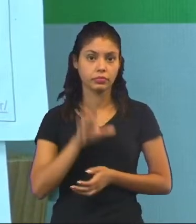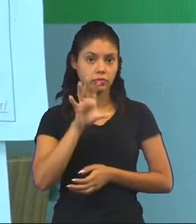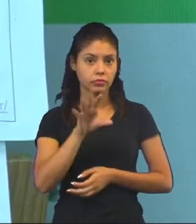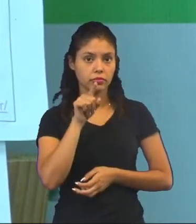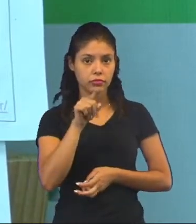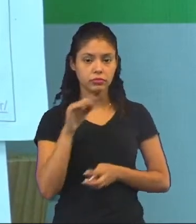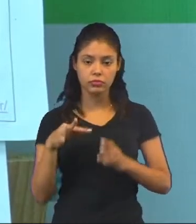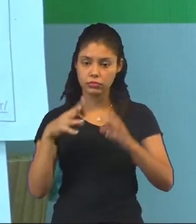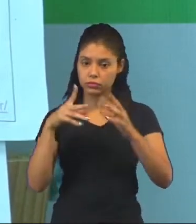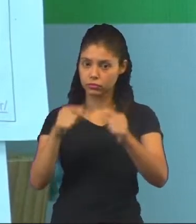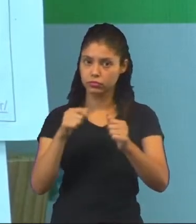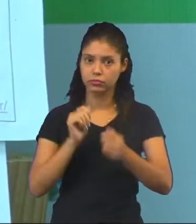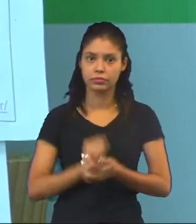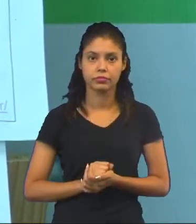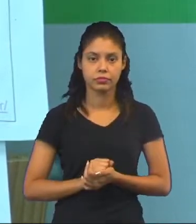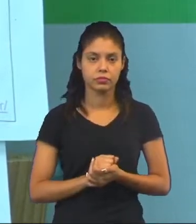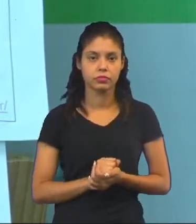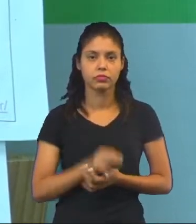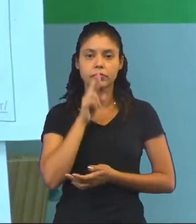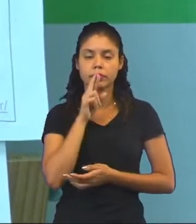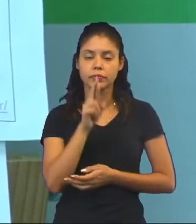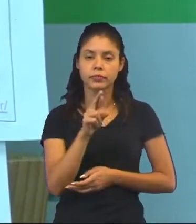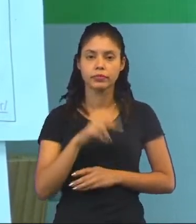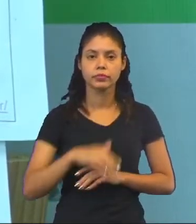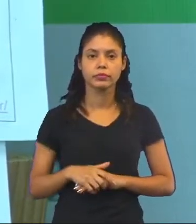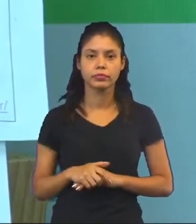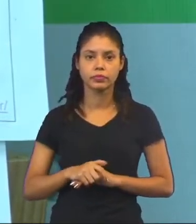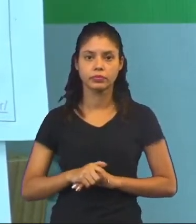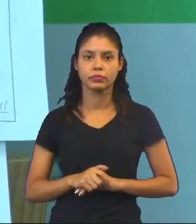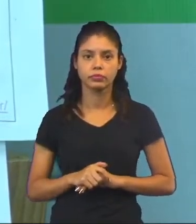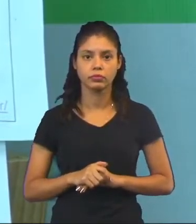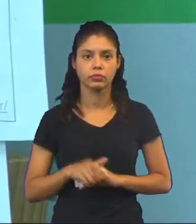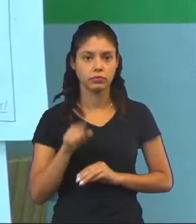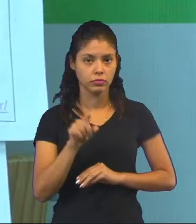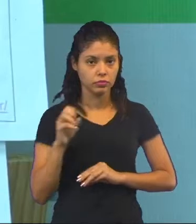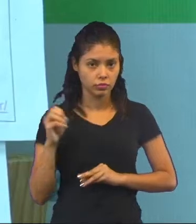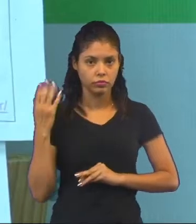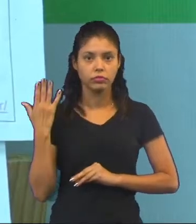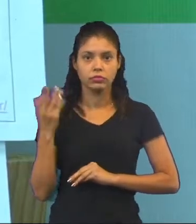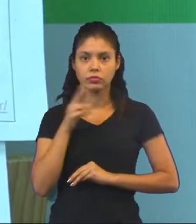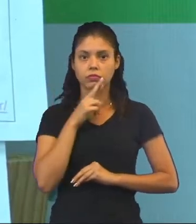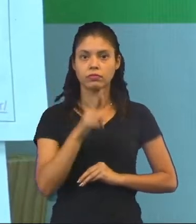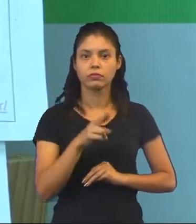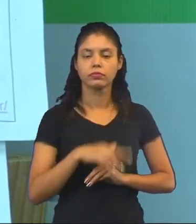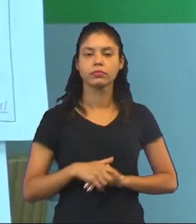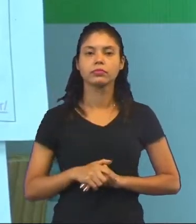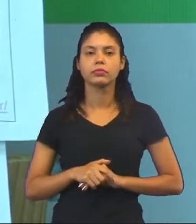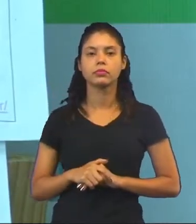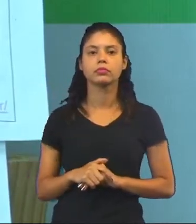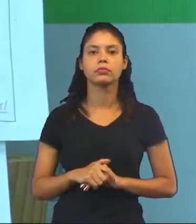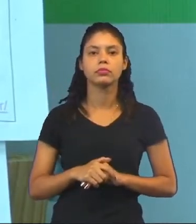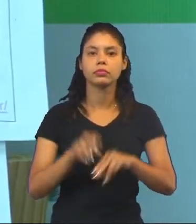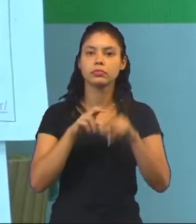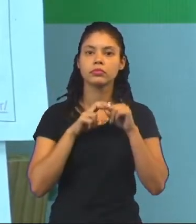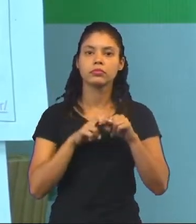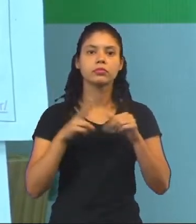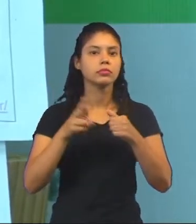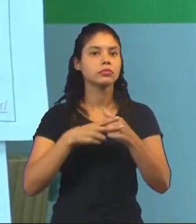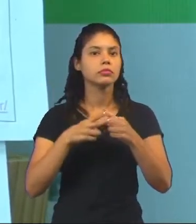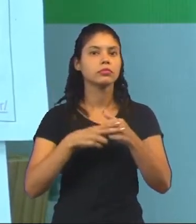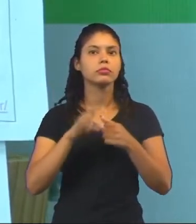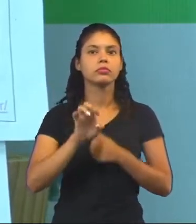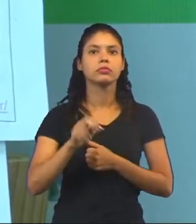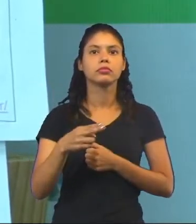aqui, ó, todos iriam responder, né? Aí, no caso, já está a resposta aqui. Tá? Por isso que eu chamo de